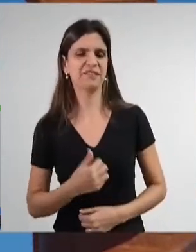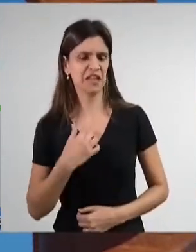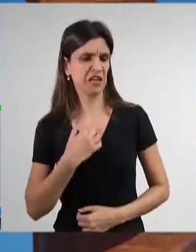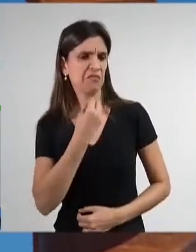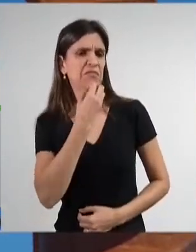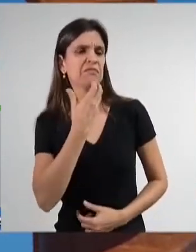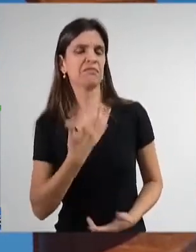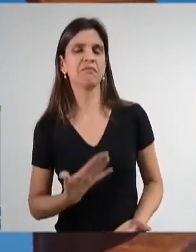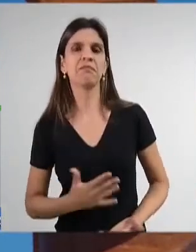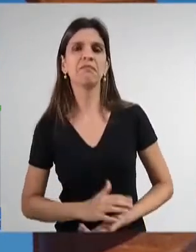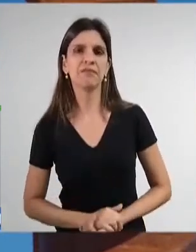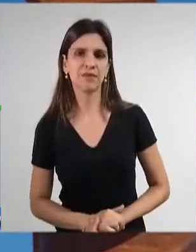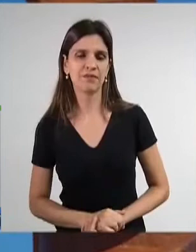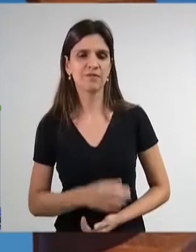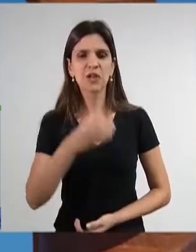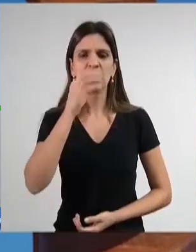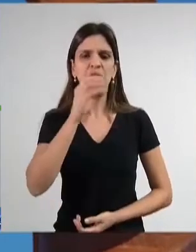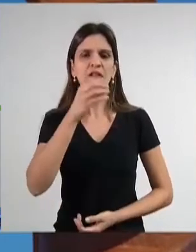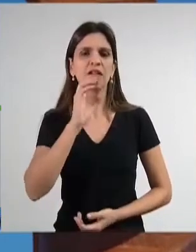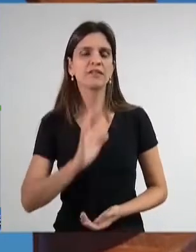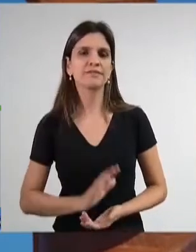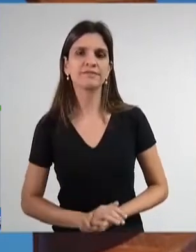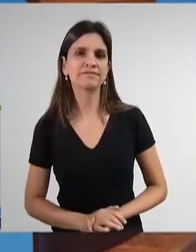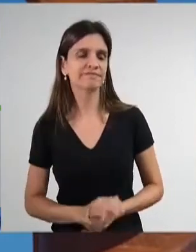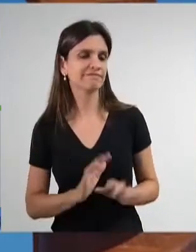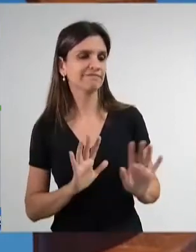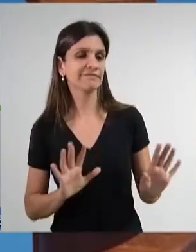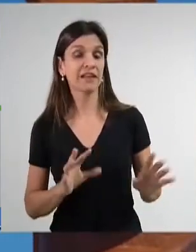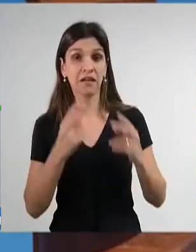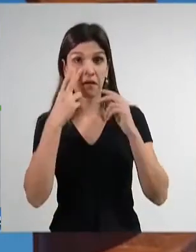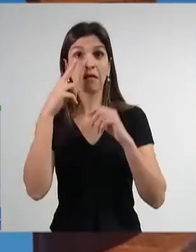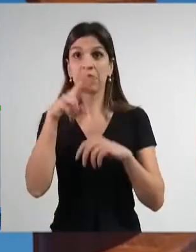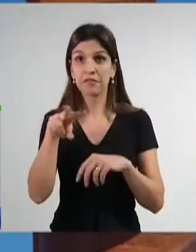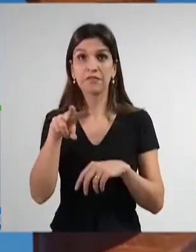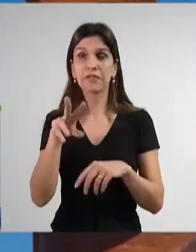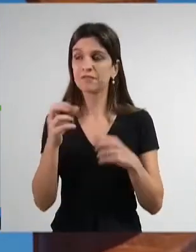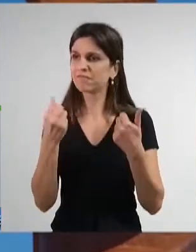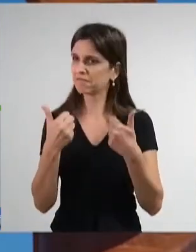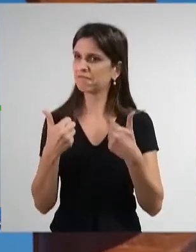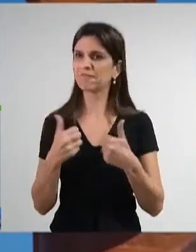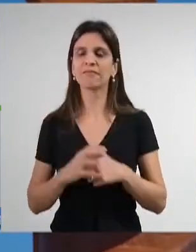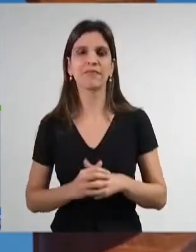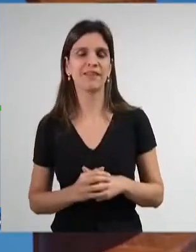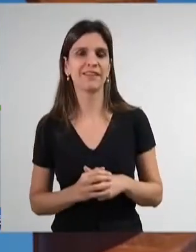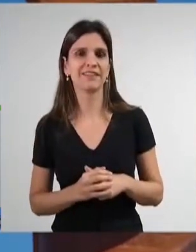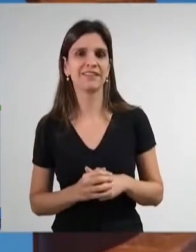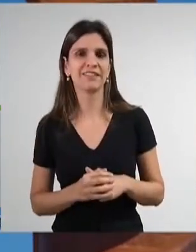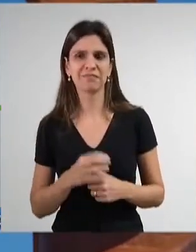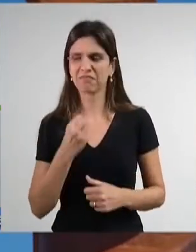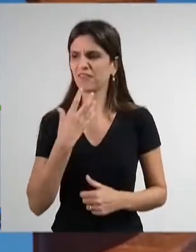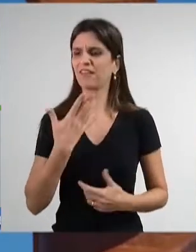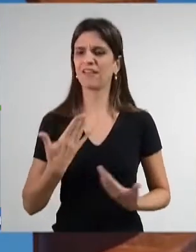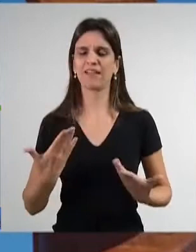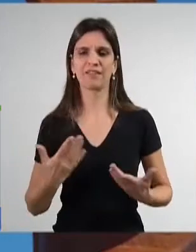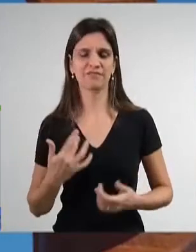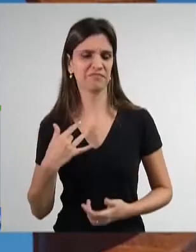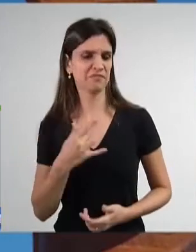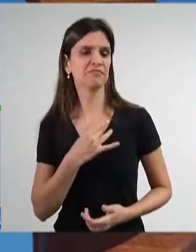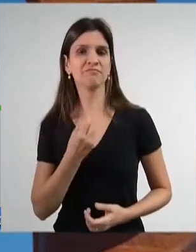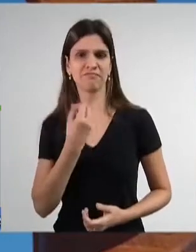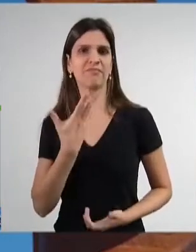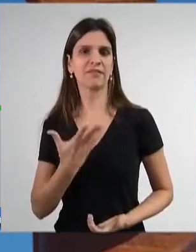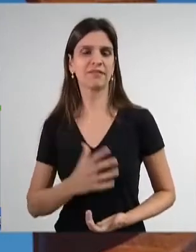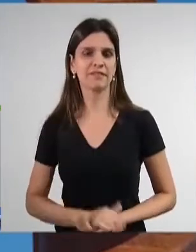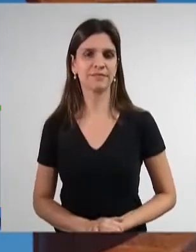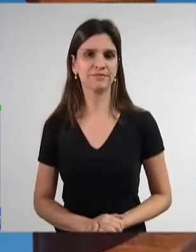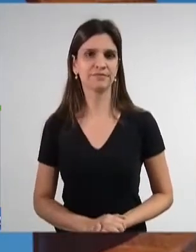latinhas, bebi pouco, estou enxergando tudo, estou vendo muito bem, meu reflexo até melhorou, dizem.